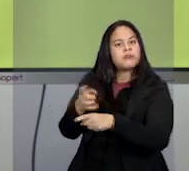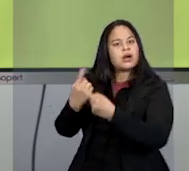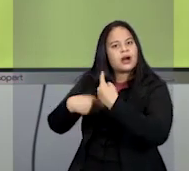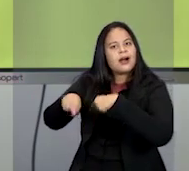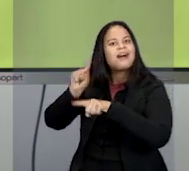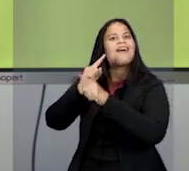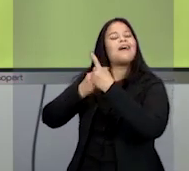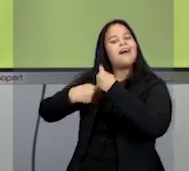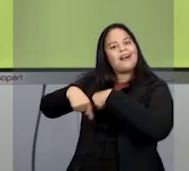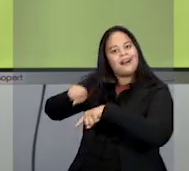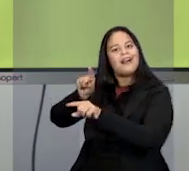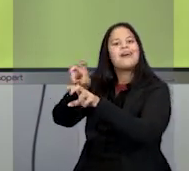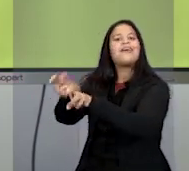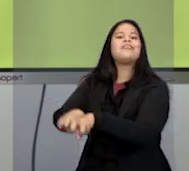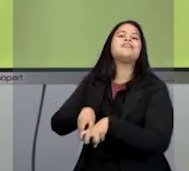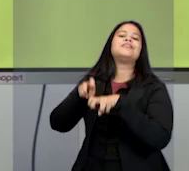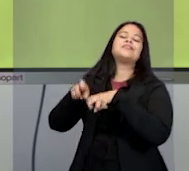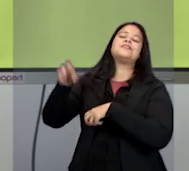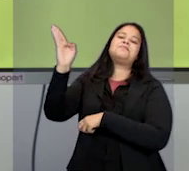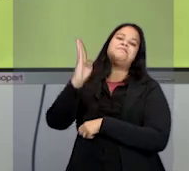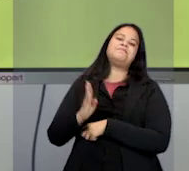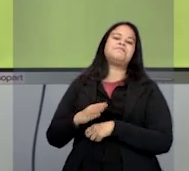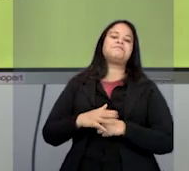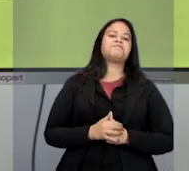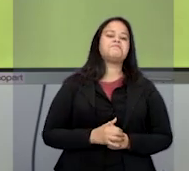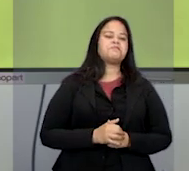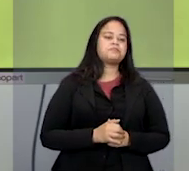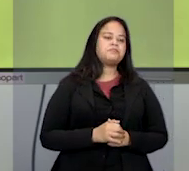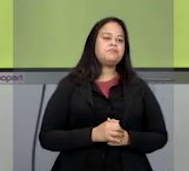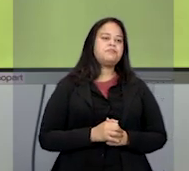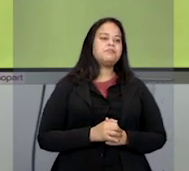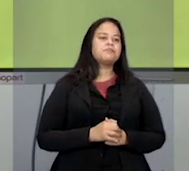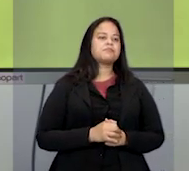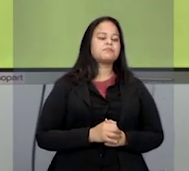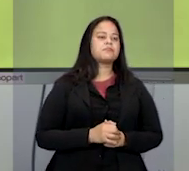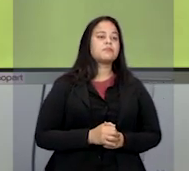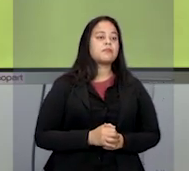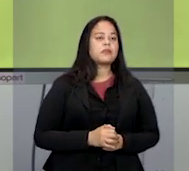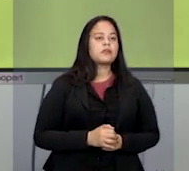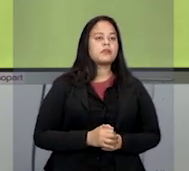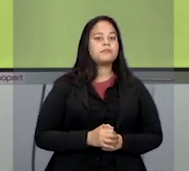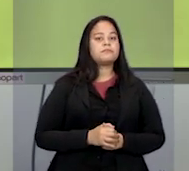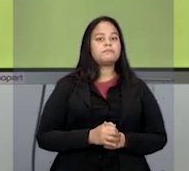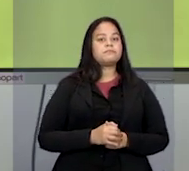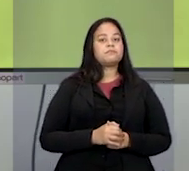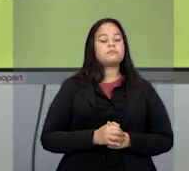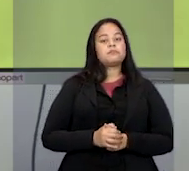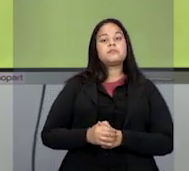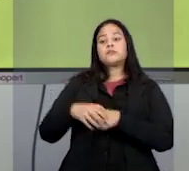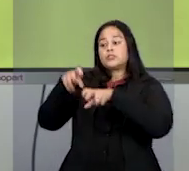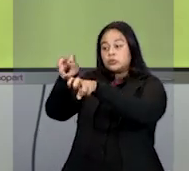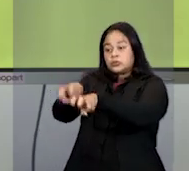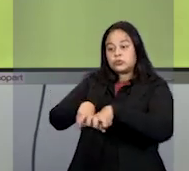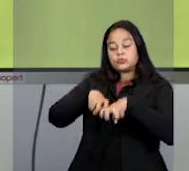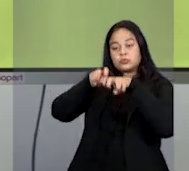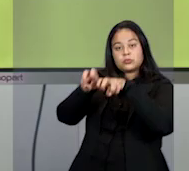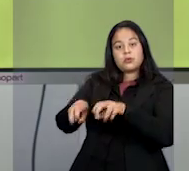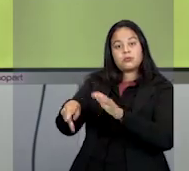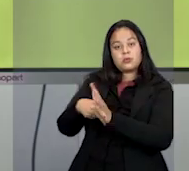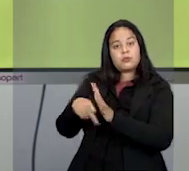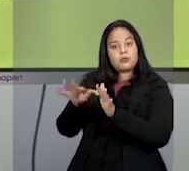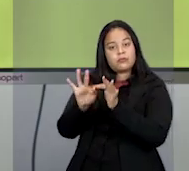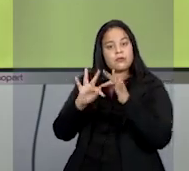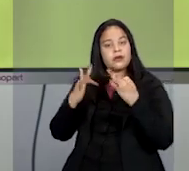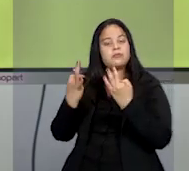no campo rural brasileiro, ok? Temos também a agricultura familiar, importantíssima hoje, né,